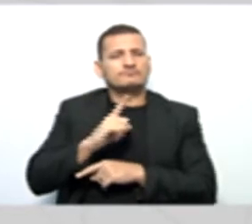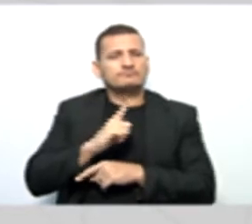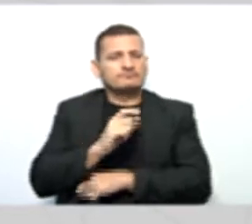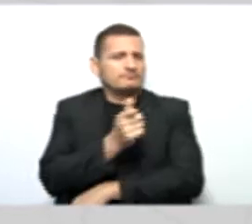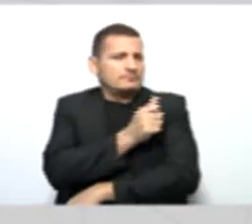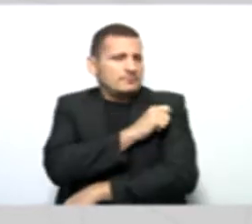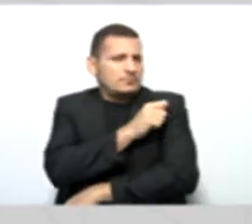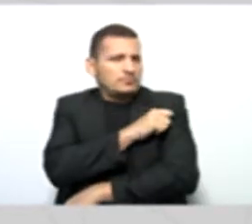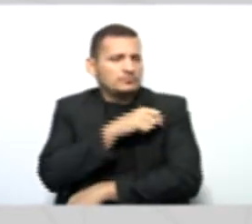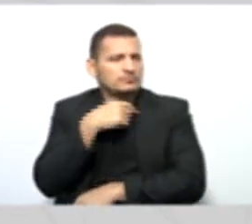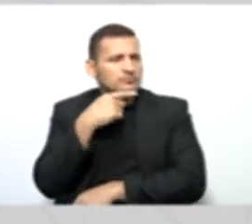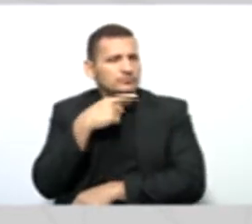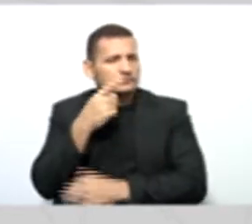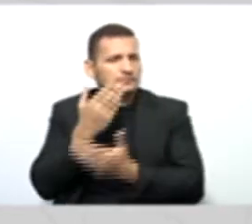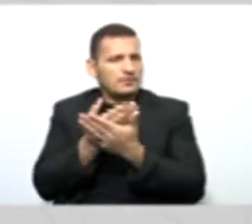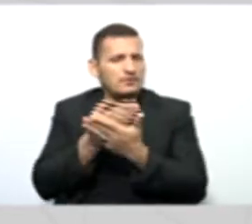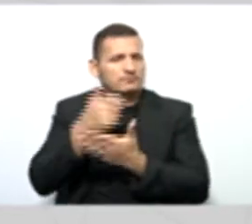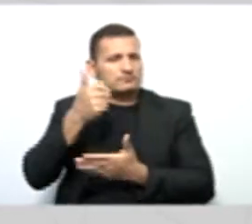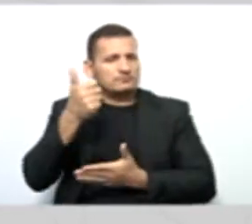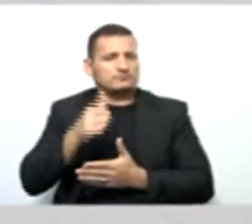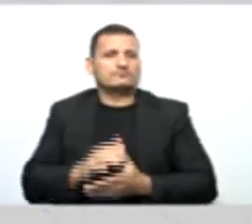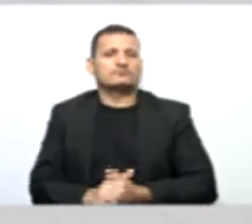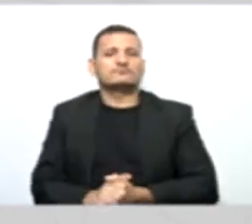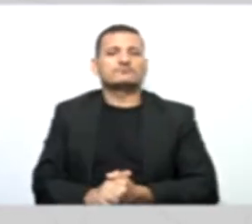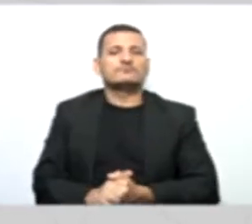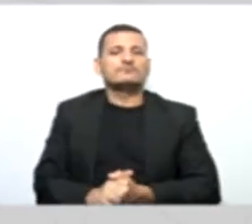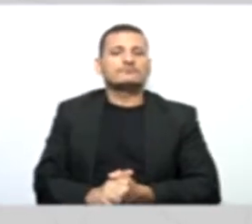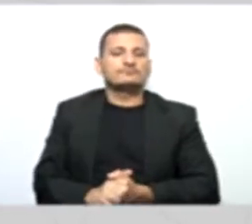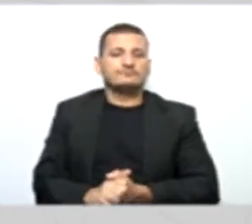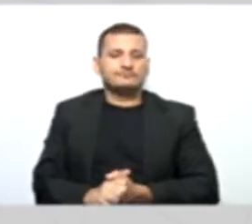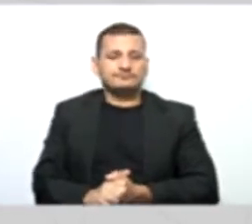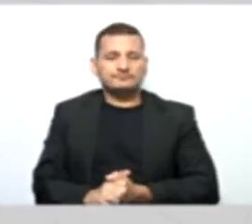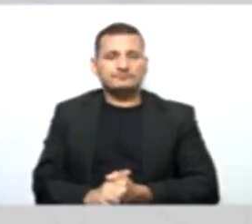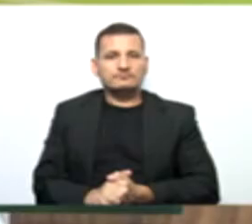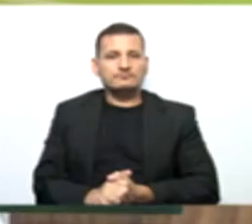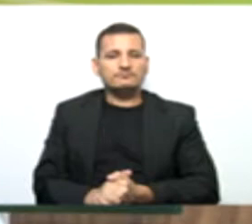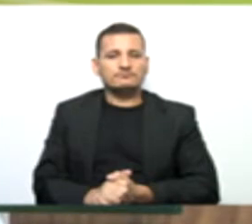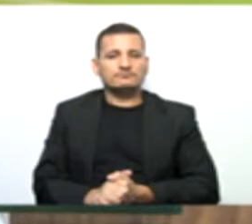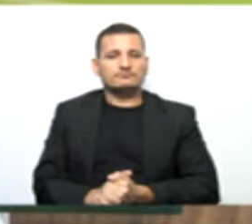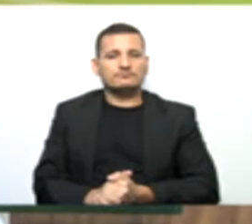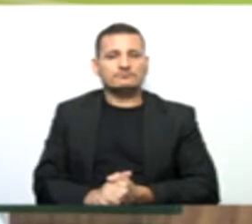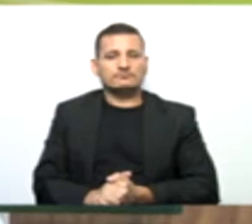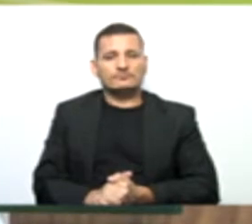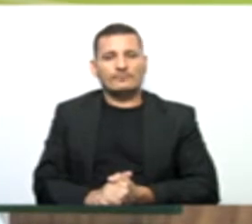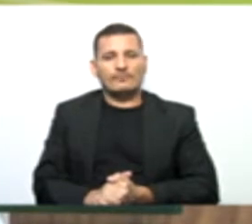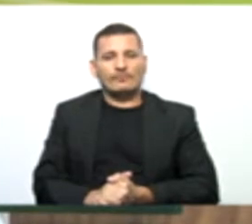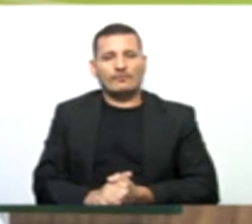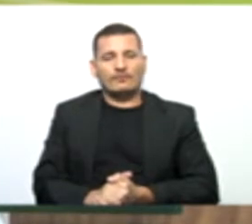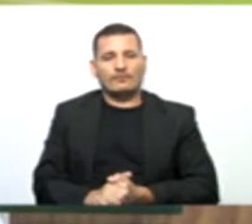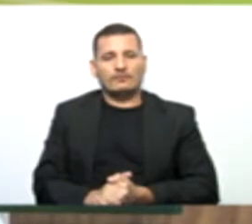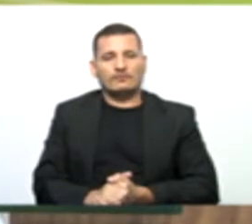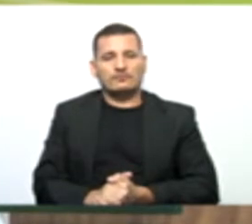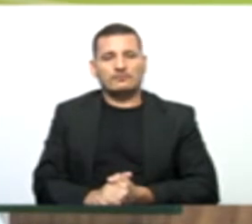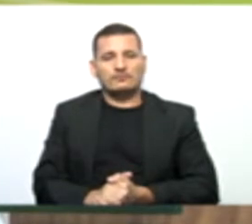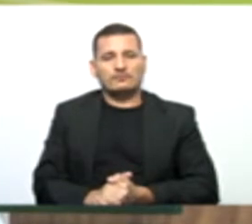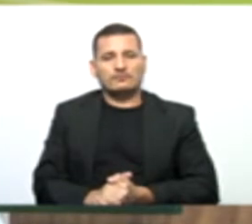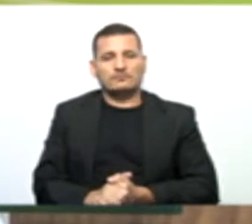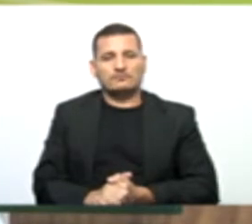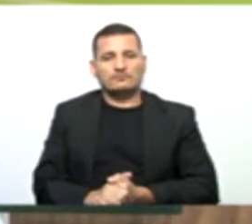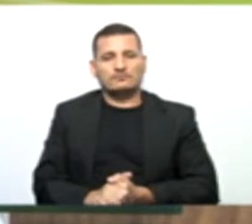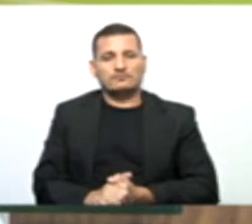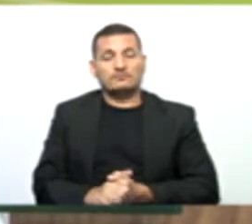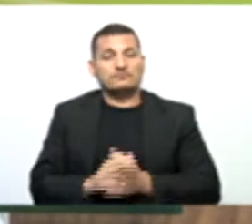dúvida ainda desse conteúdo da aula 01? No momento, nenhuma dúvida, mas